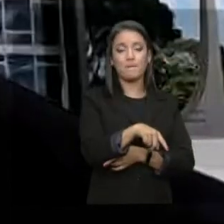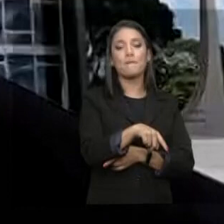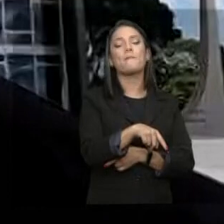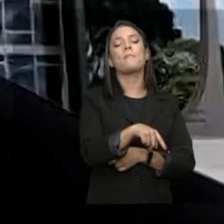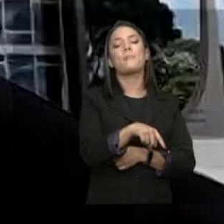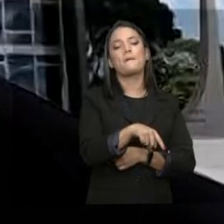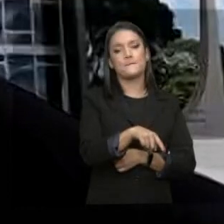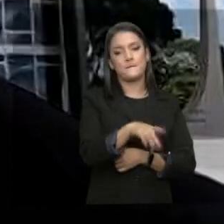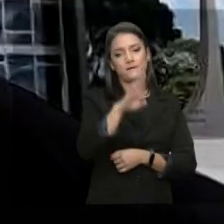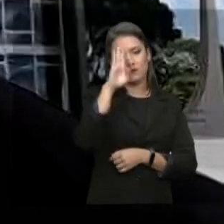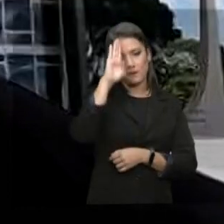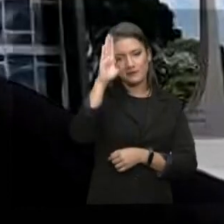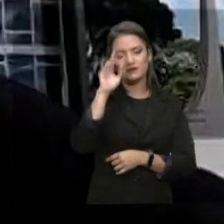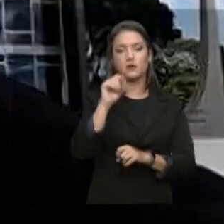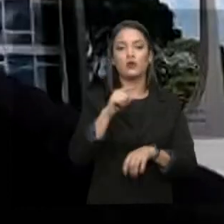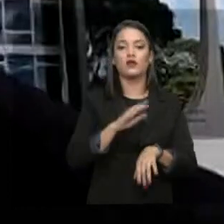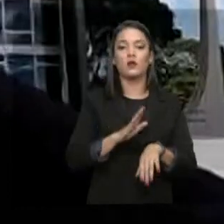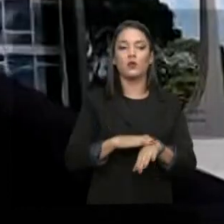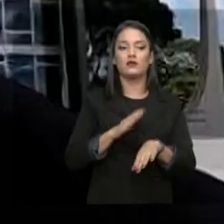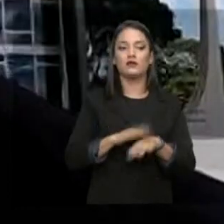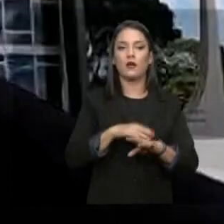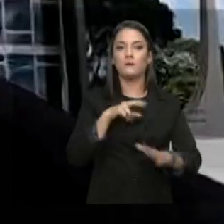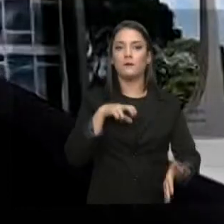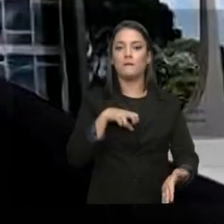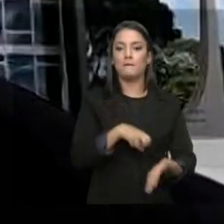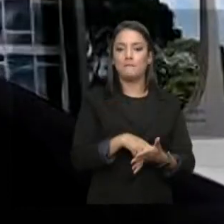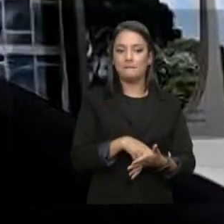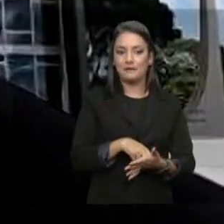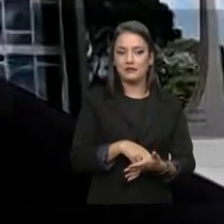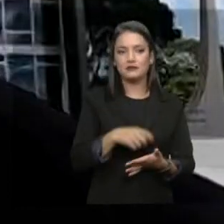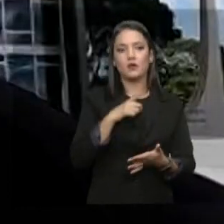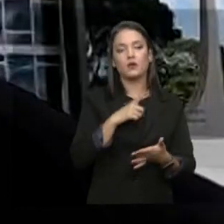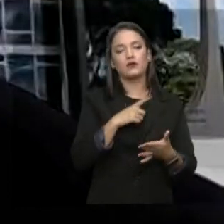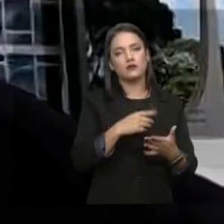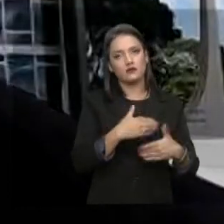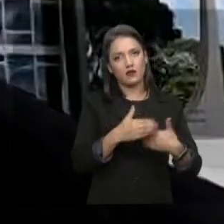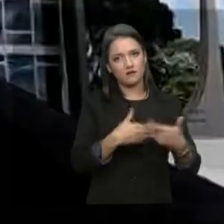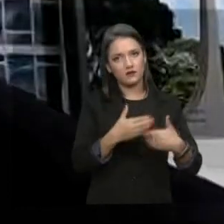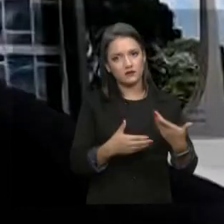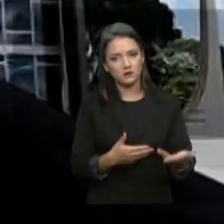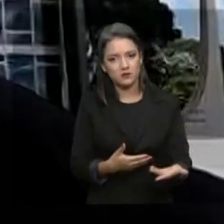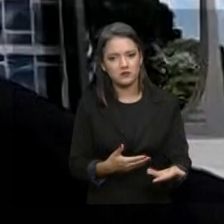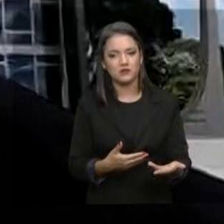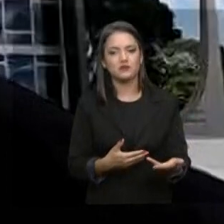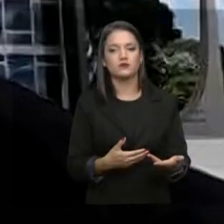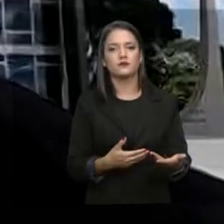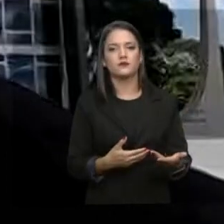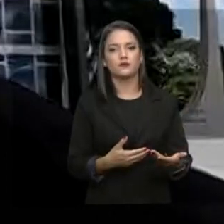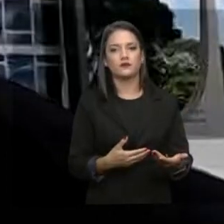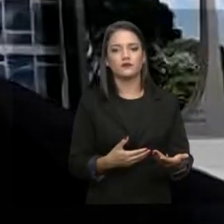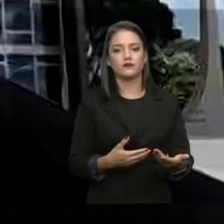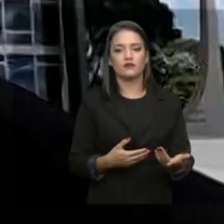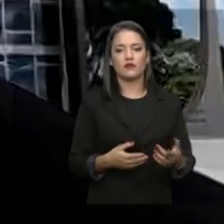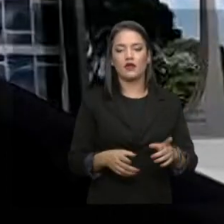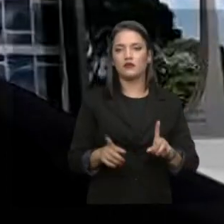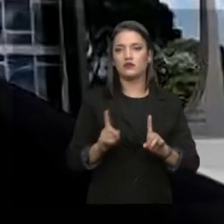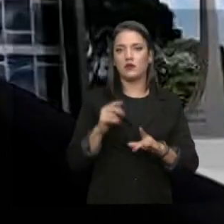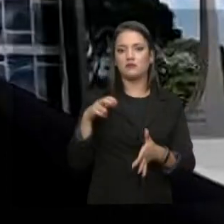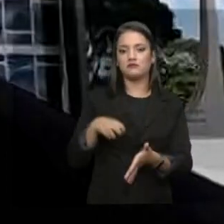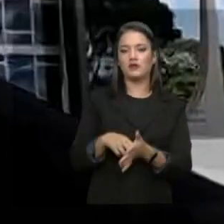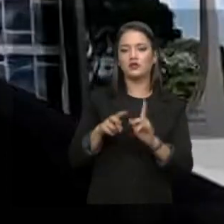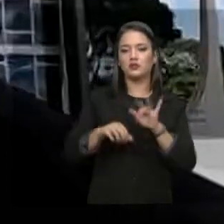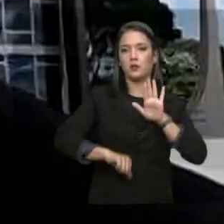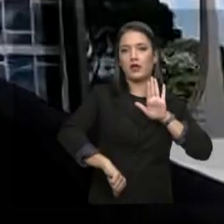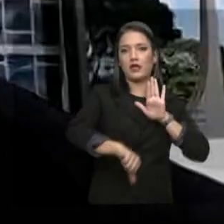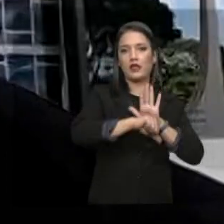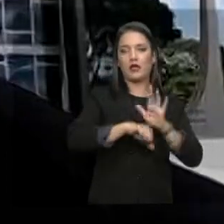em especial de computar o tempo de prisão decorrente deste processo para fins de detração e de não executar a pena em relação ao crime